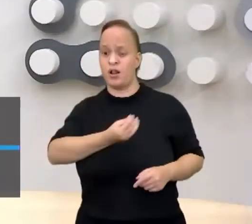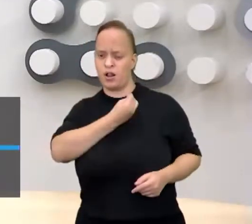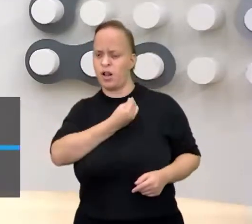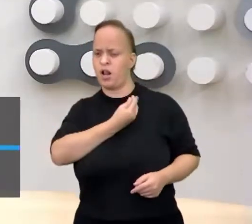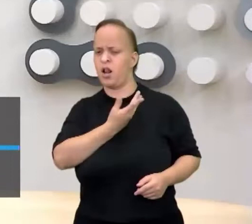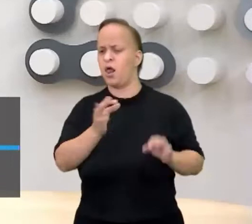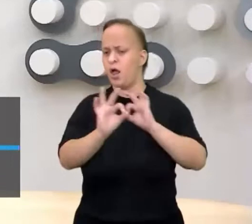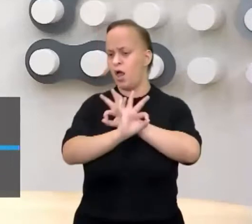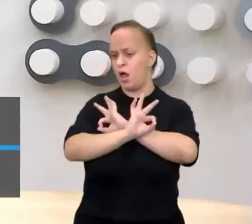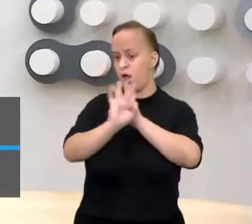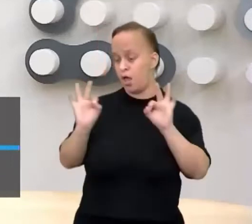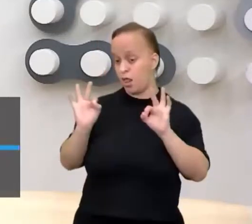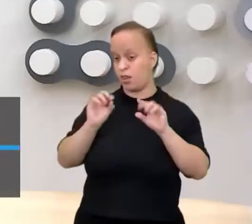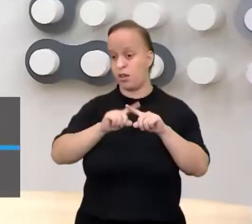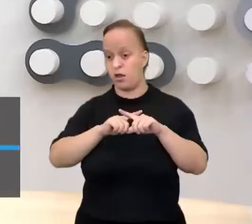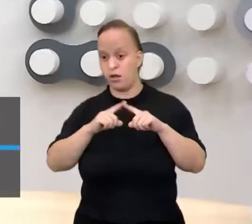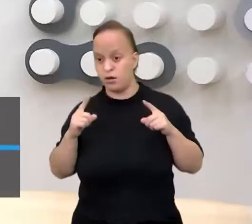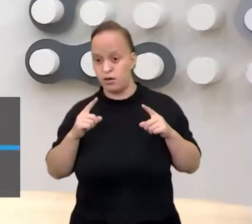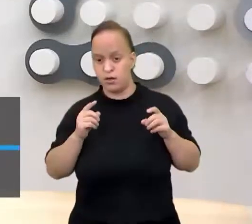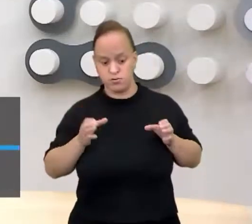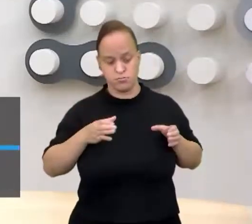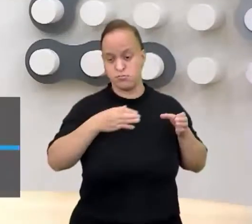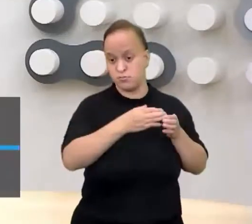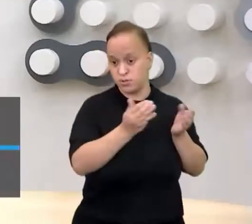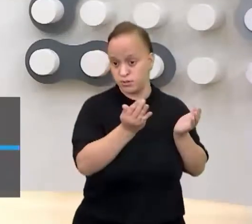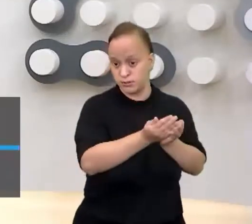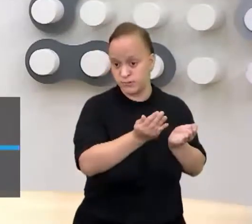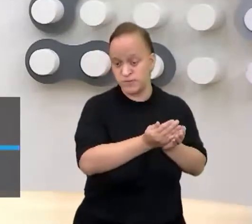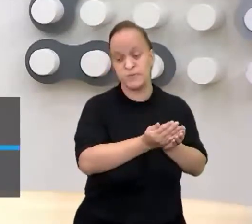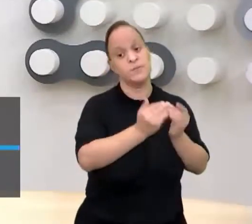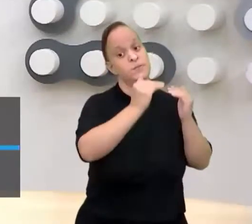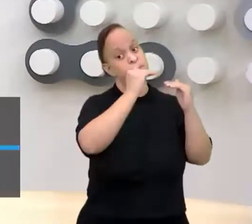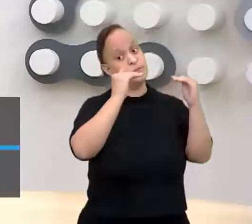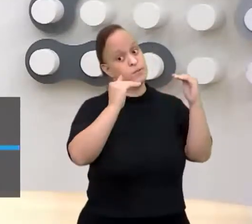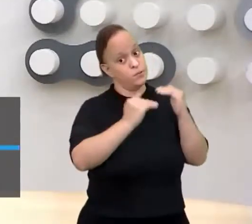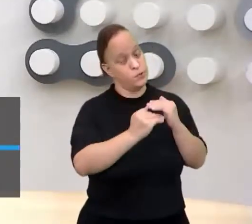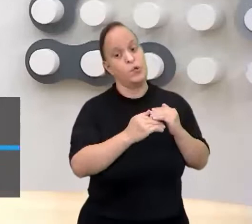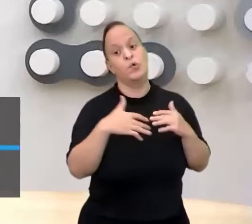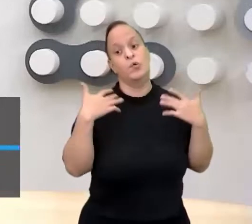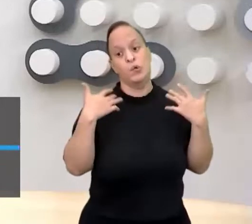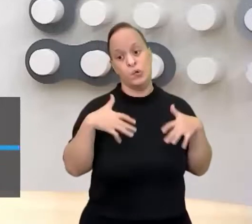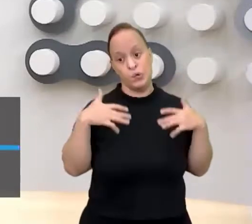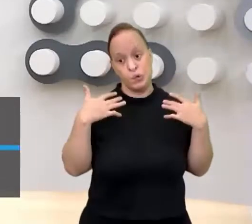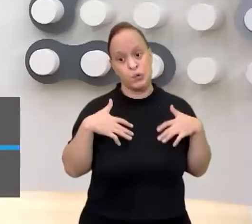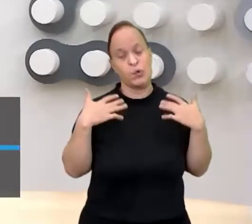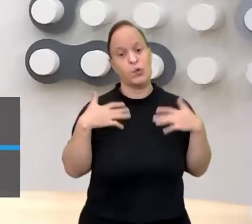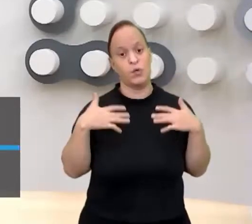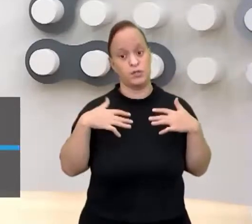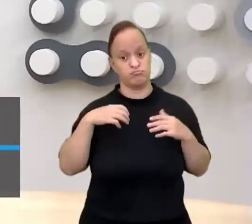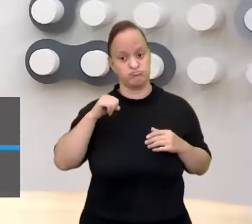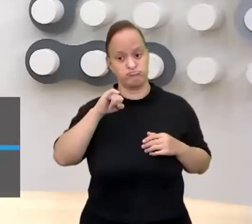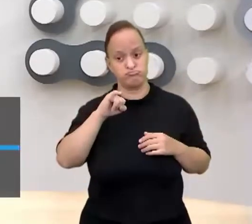pobre, a situação não seria fácil. E se você pertencesse a uma das colônias em que os países